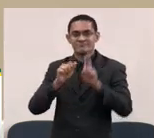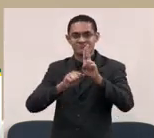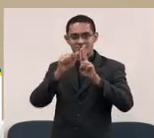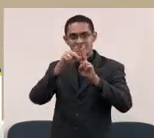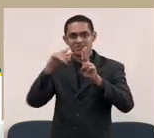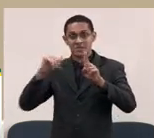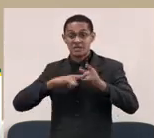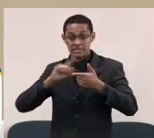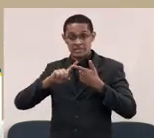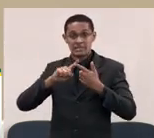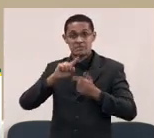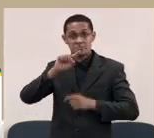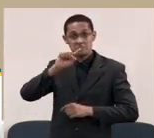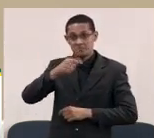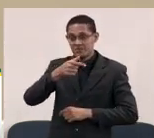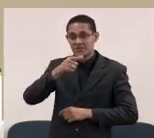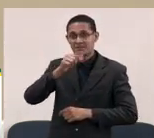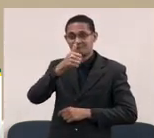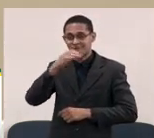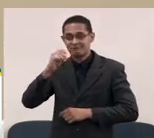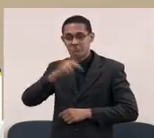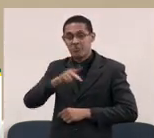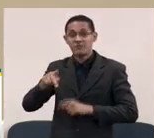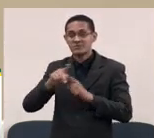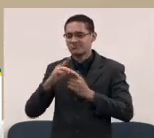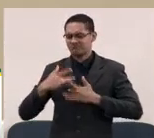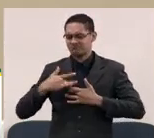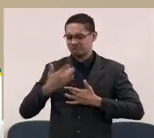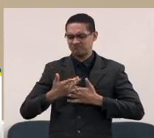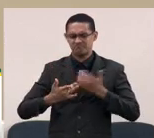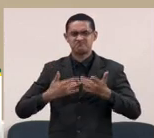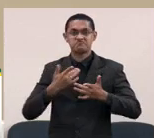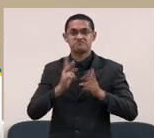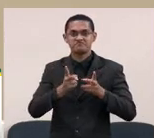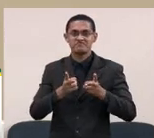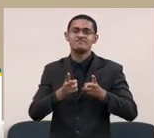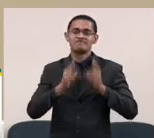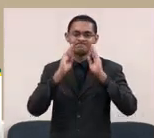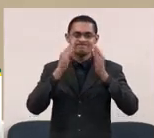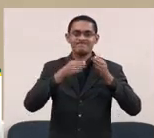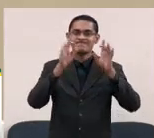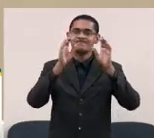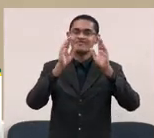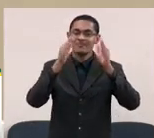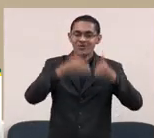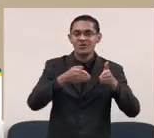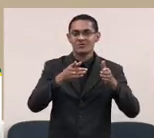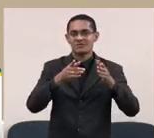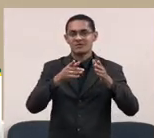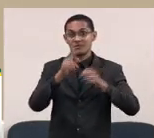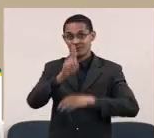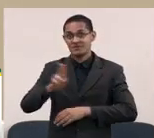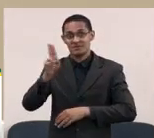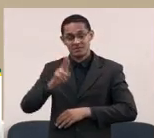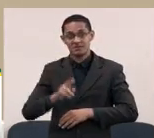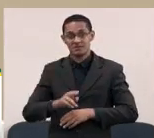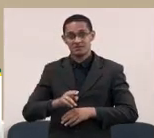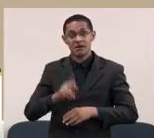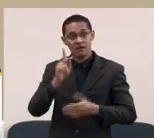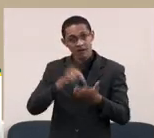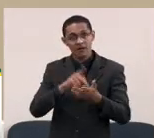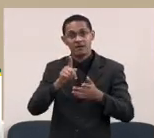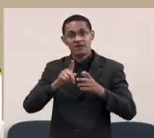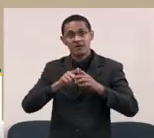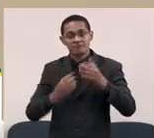100 professores que hoje se dedicam, a grande maioria, com dedicação exclusiva à universidade. A gente fala da necessidade de